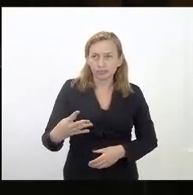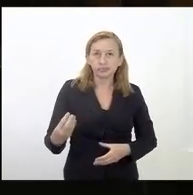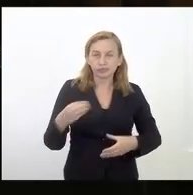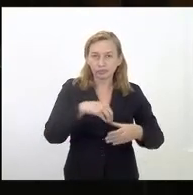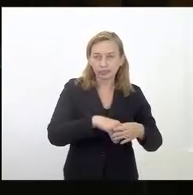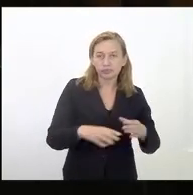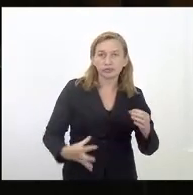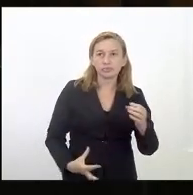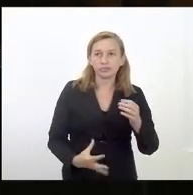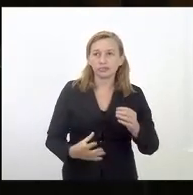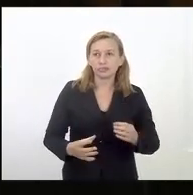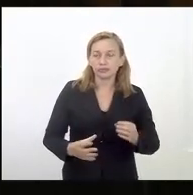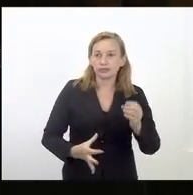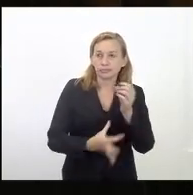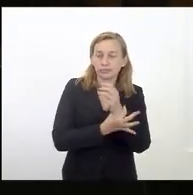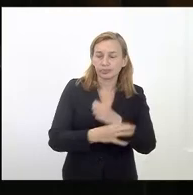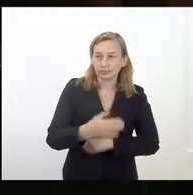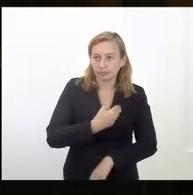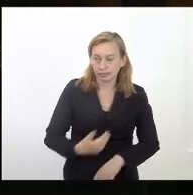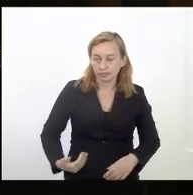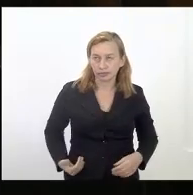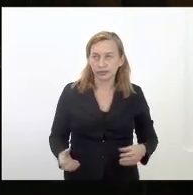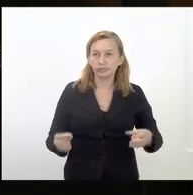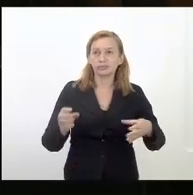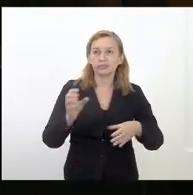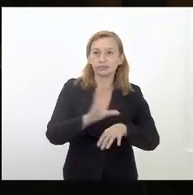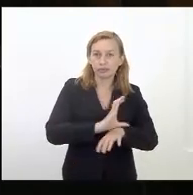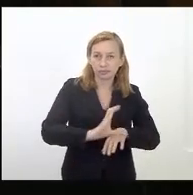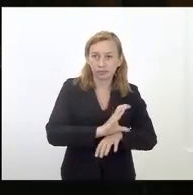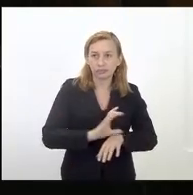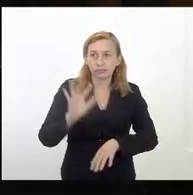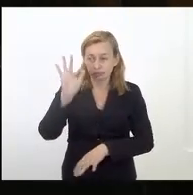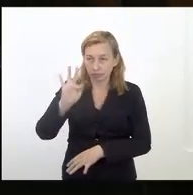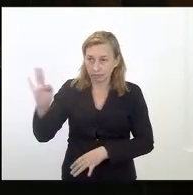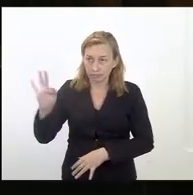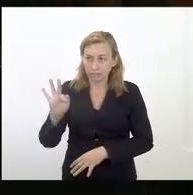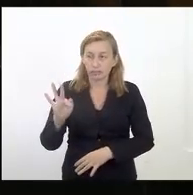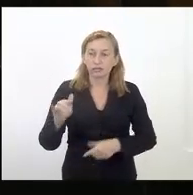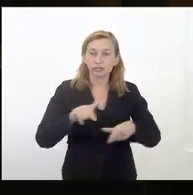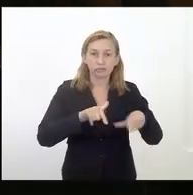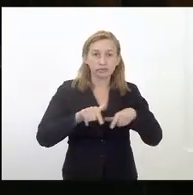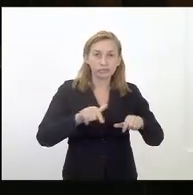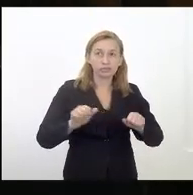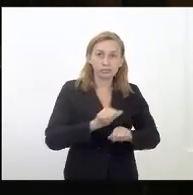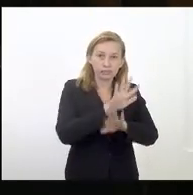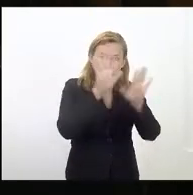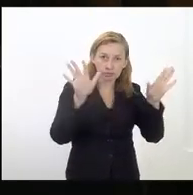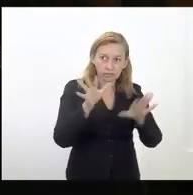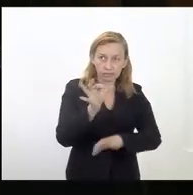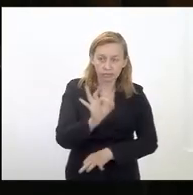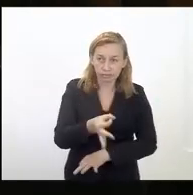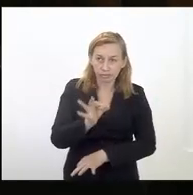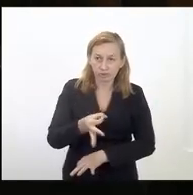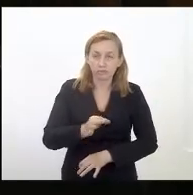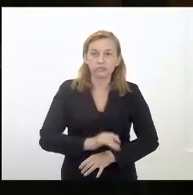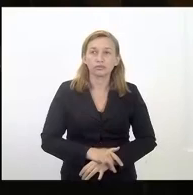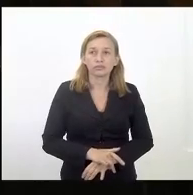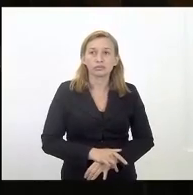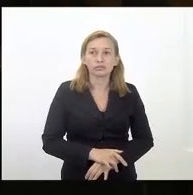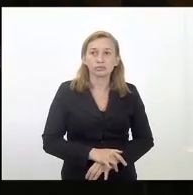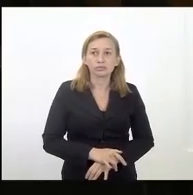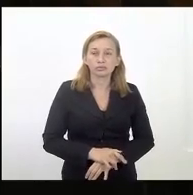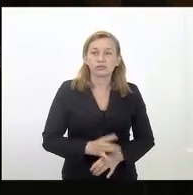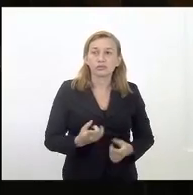as forças de segurança Está prevista na Constituição Federal Tem Uma Missão Clara e específica dentre elas